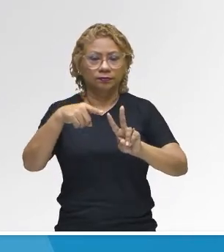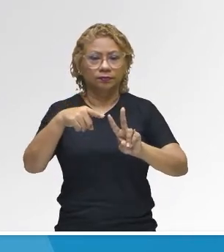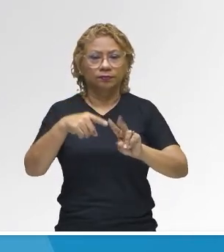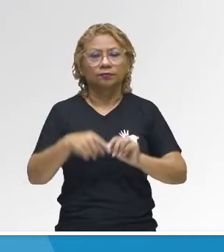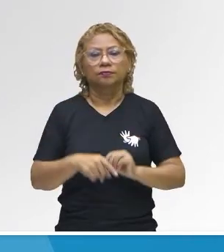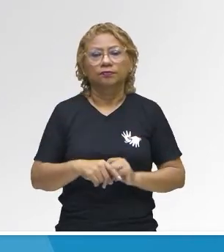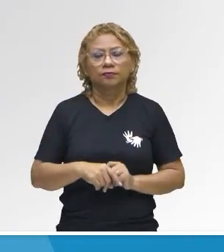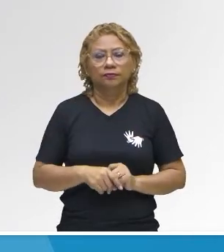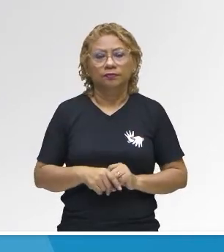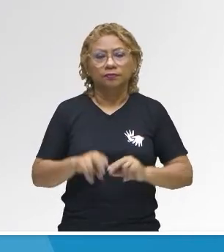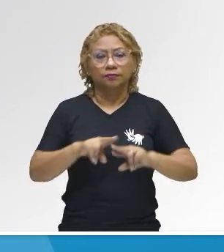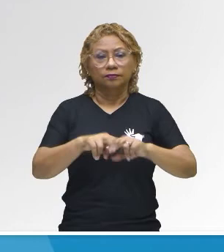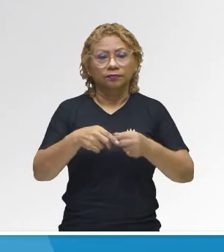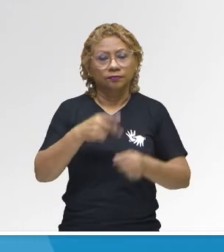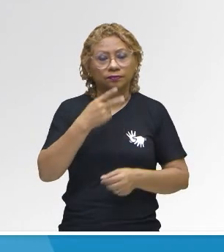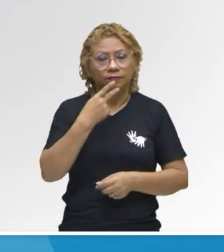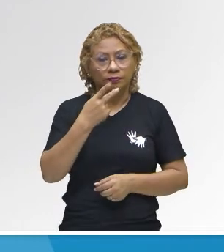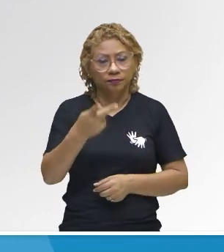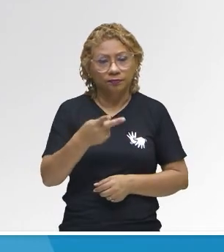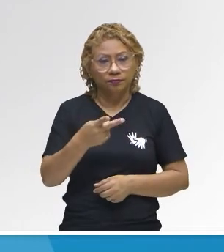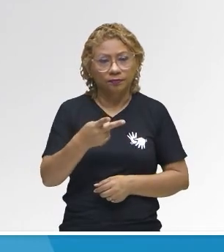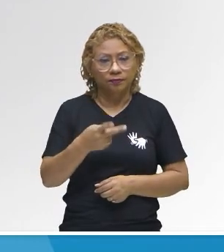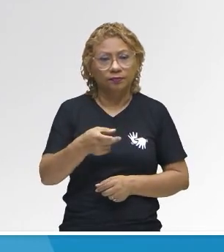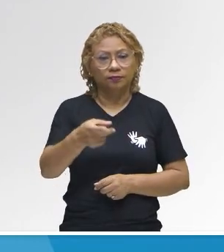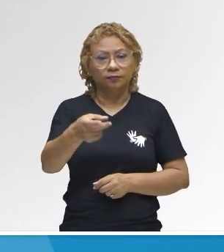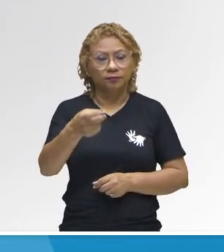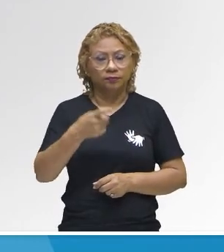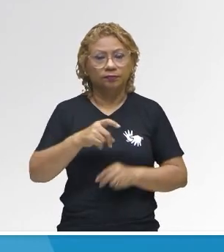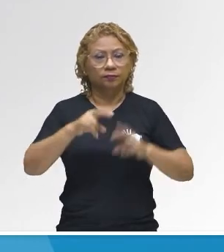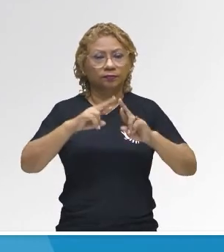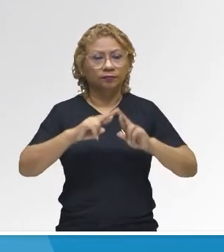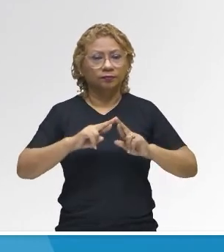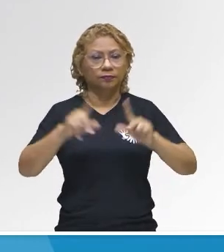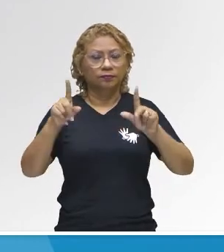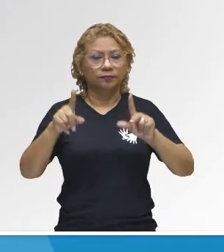ser diferente de π sobre 2 mais κ.